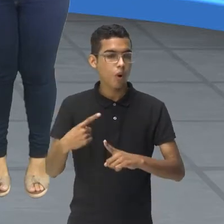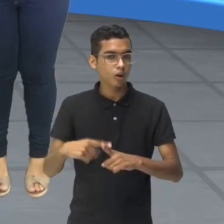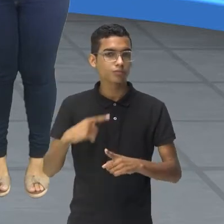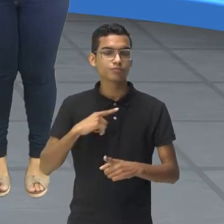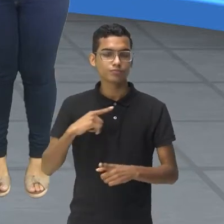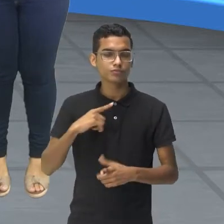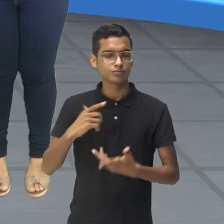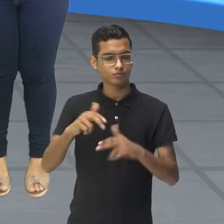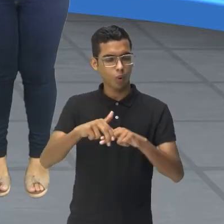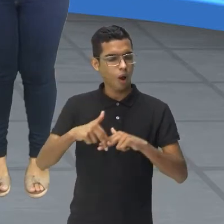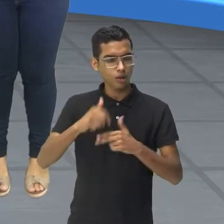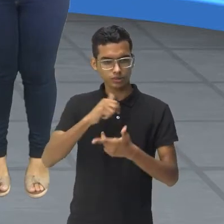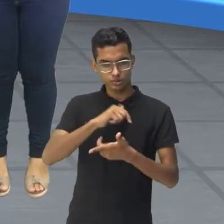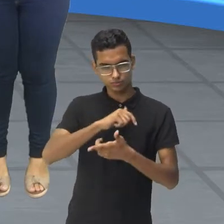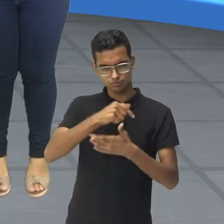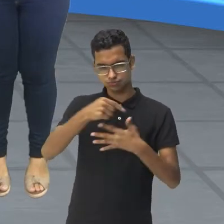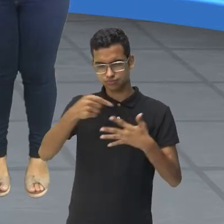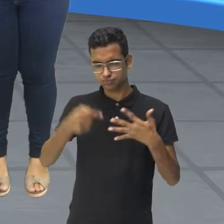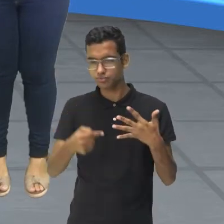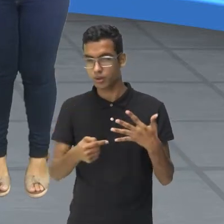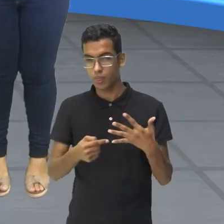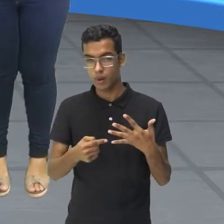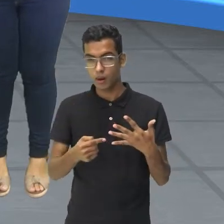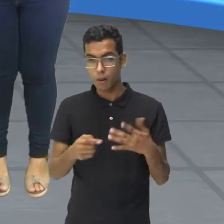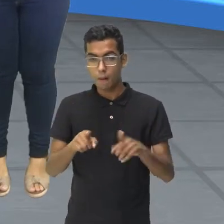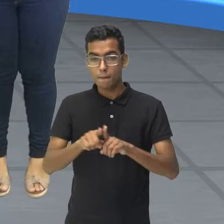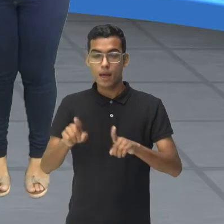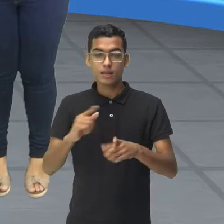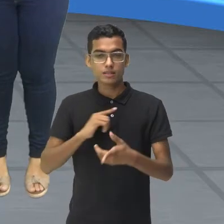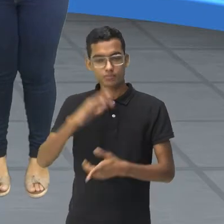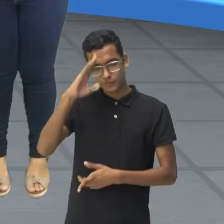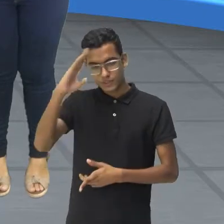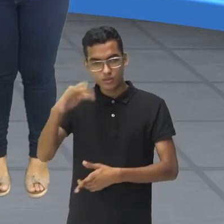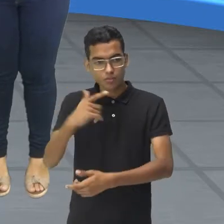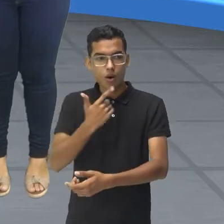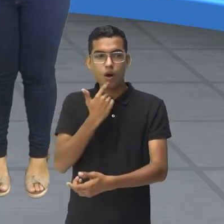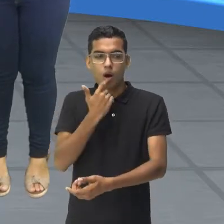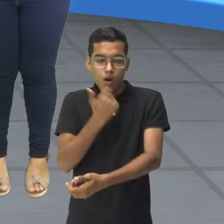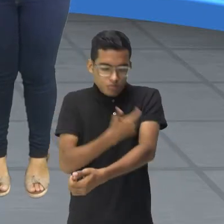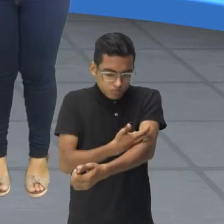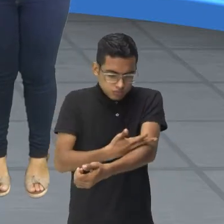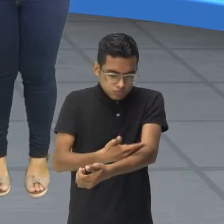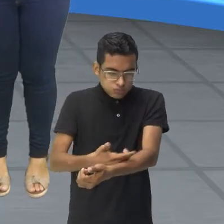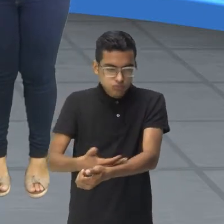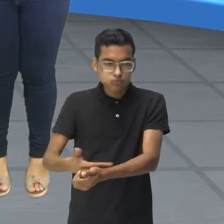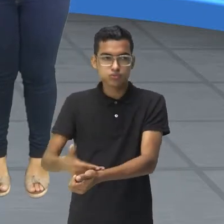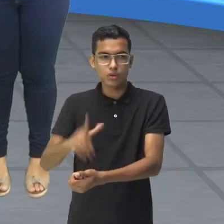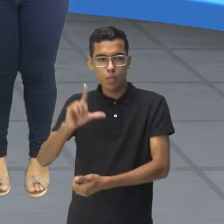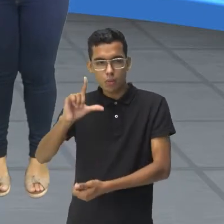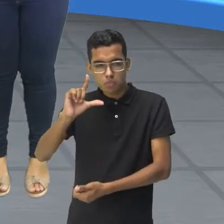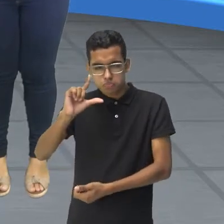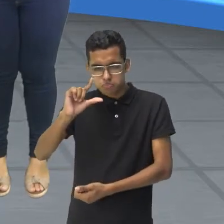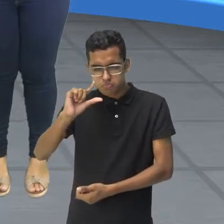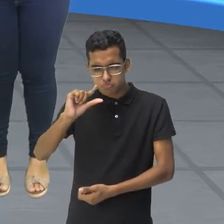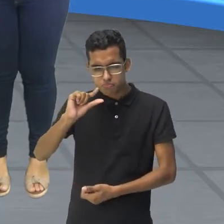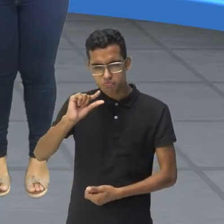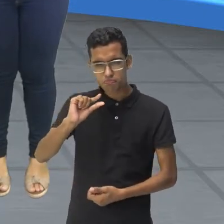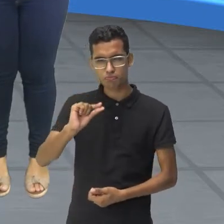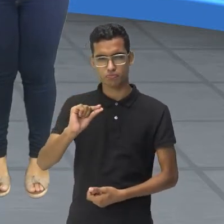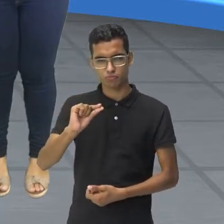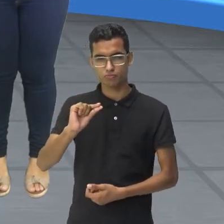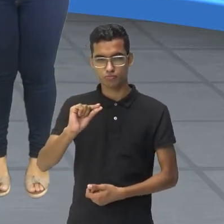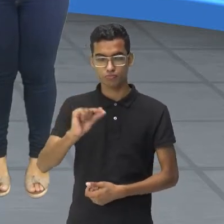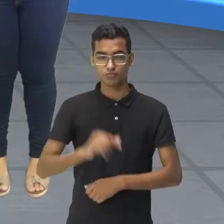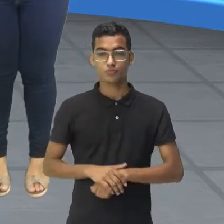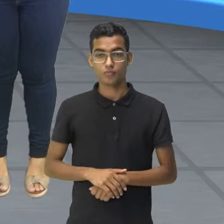o afunilamento das veias, das artérias para a passagem desse sangue que vai oxigenar todo o nosso corpo. Agora eu quero que vocês